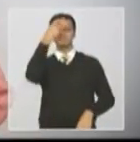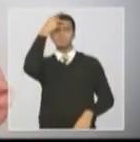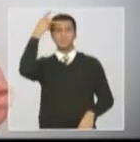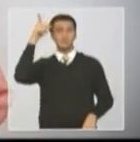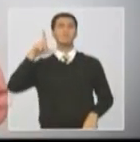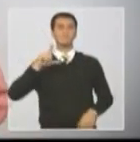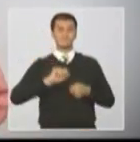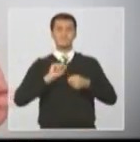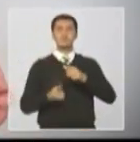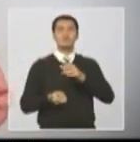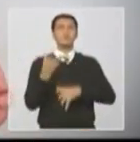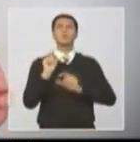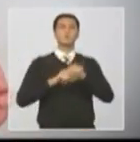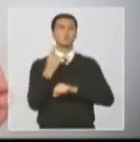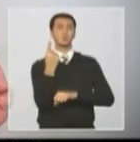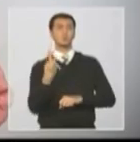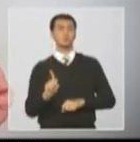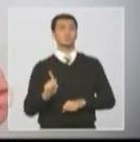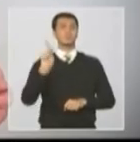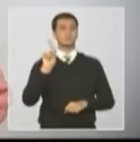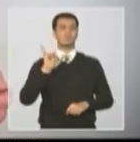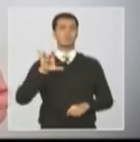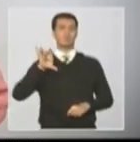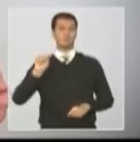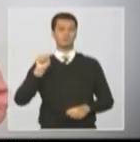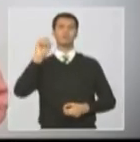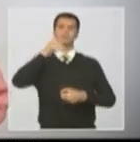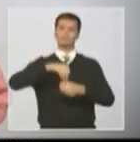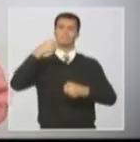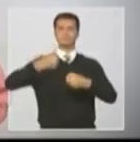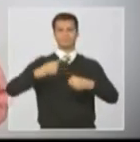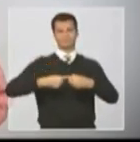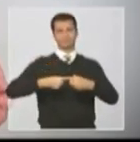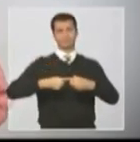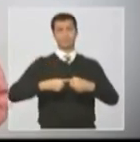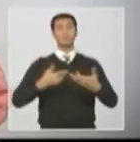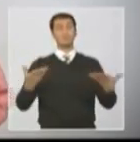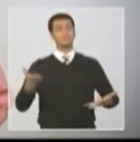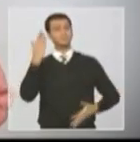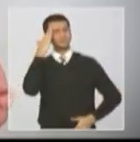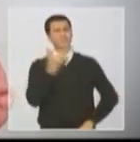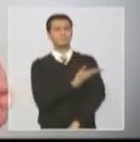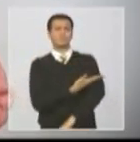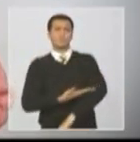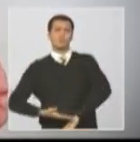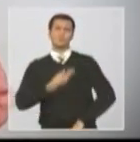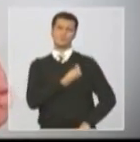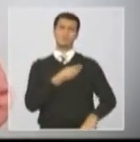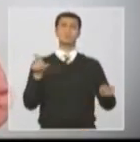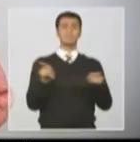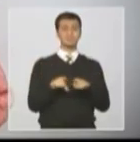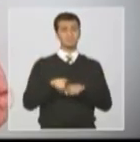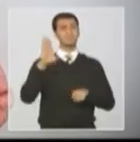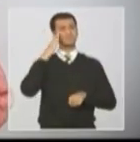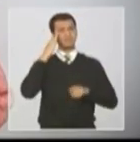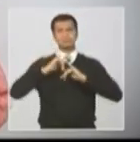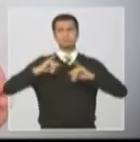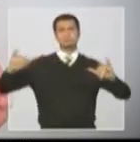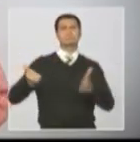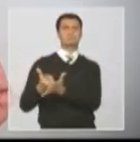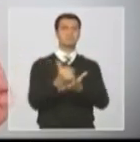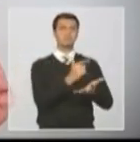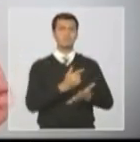cidadão produz, em média, 1 quilo de resíduo por dia nas grandes cidades. Apesar do modo de vida e os apelos para o consumo de descartáveis